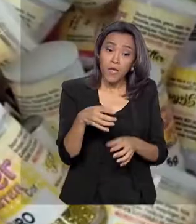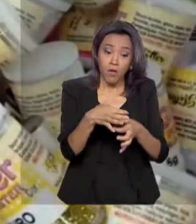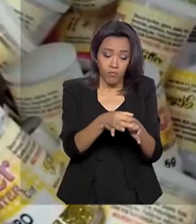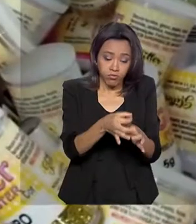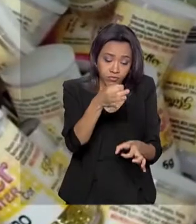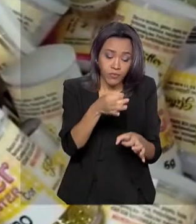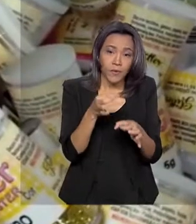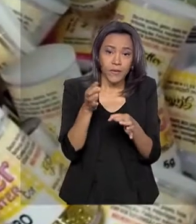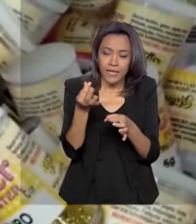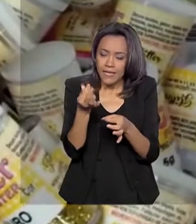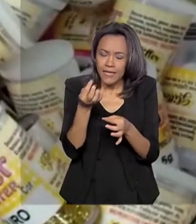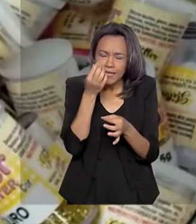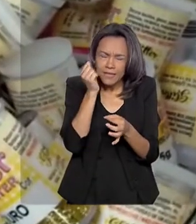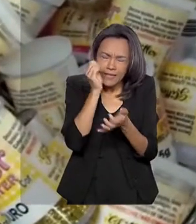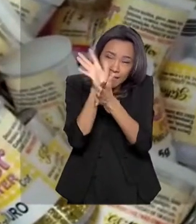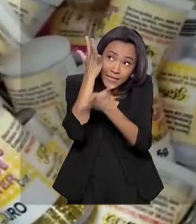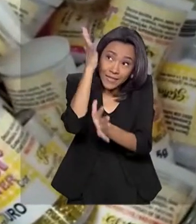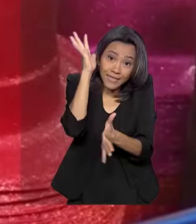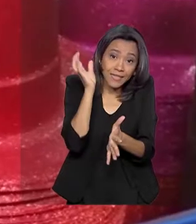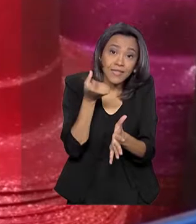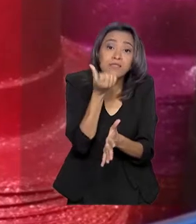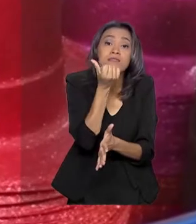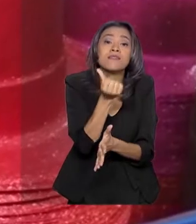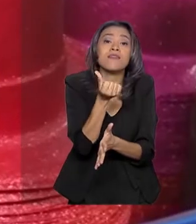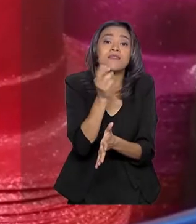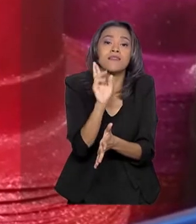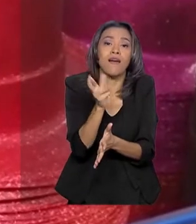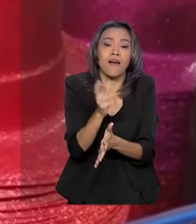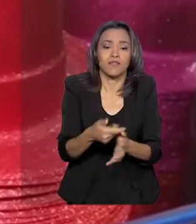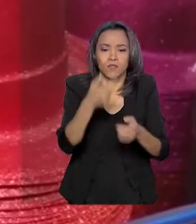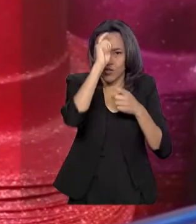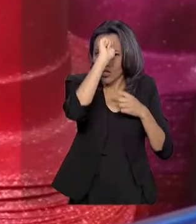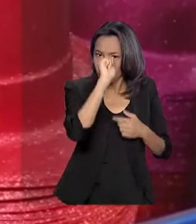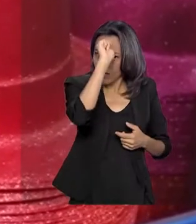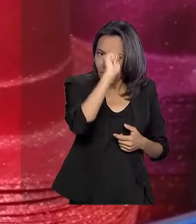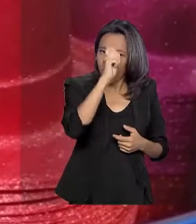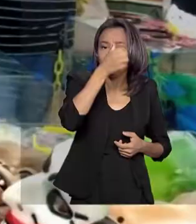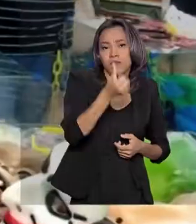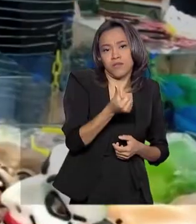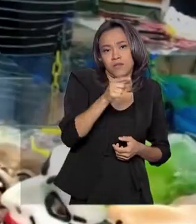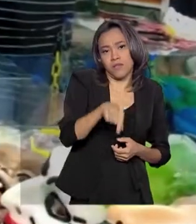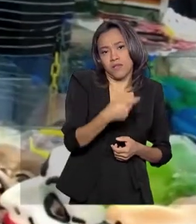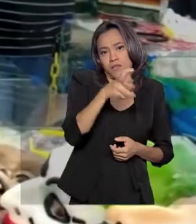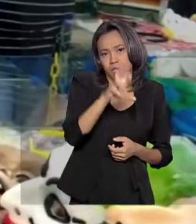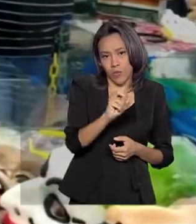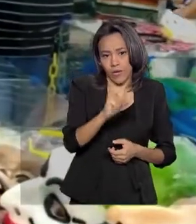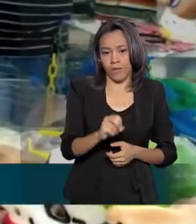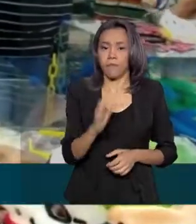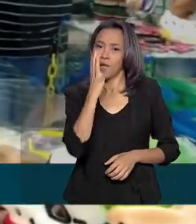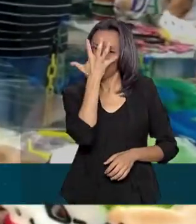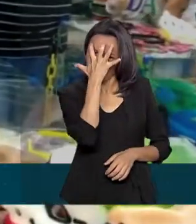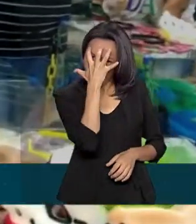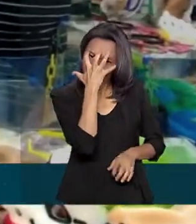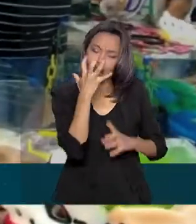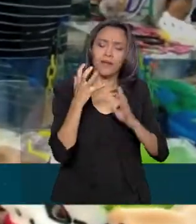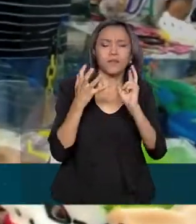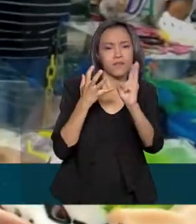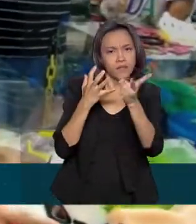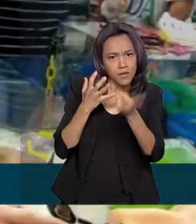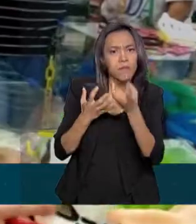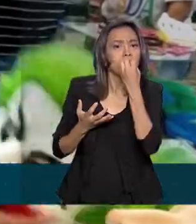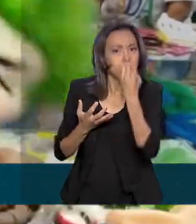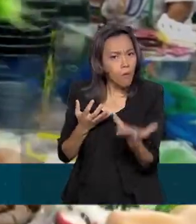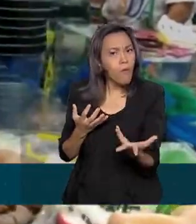de glitter custam R$ 6 cada um. Os chapéus saem por R$ 6,50. As máscaras são sempre uma boa opção para o